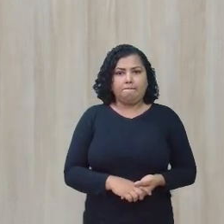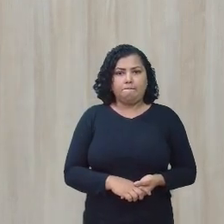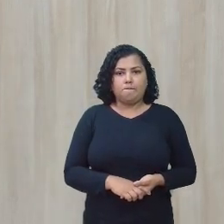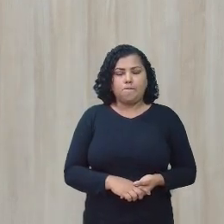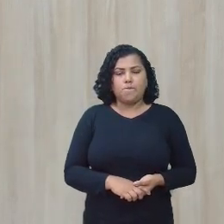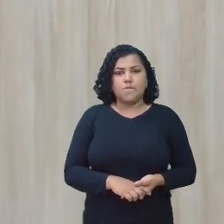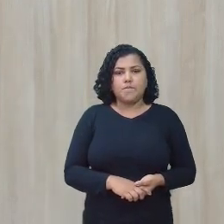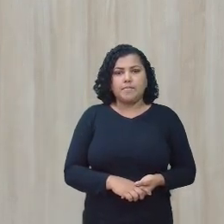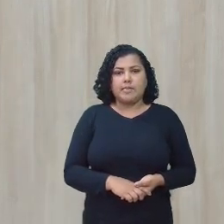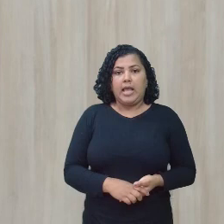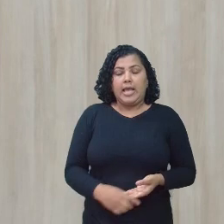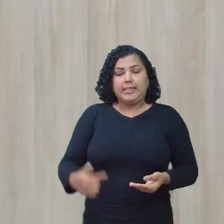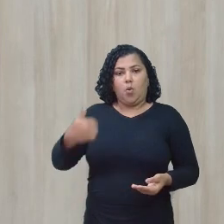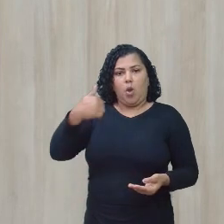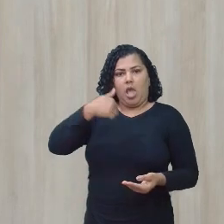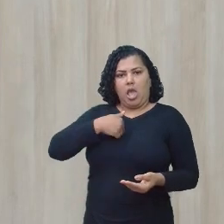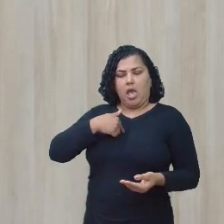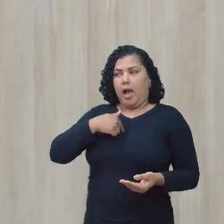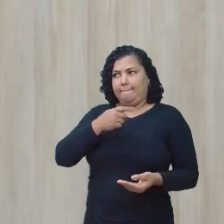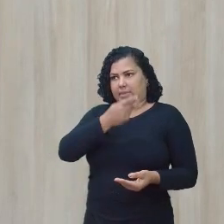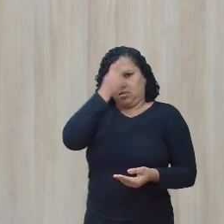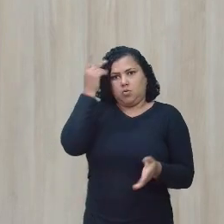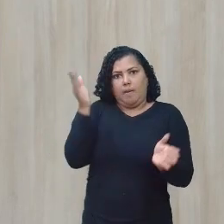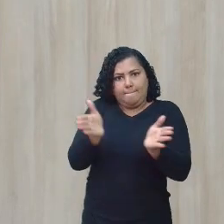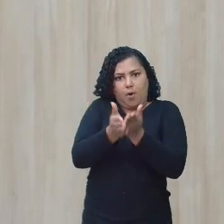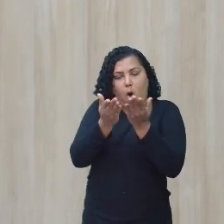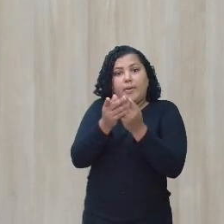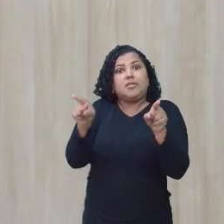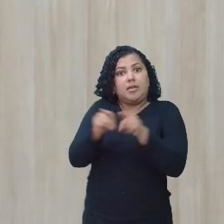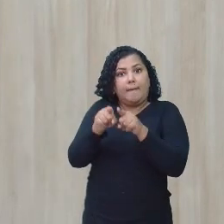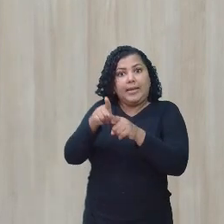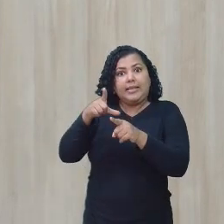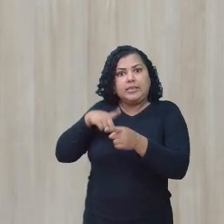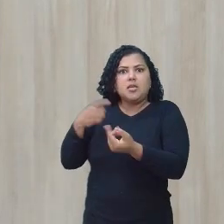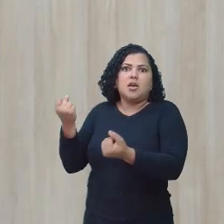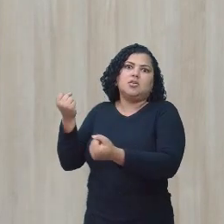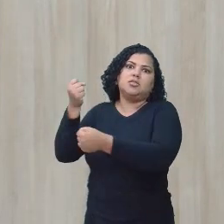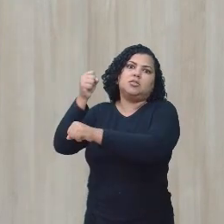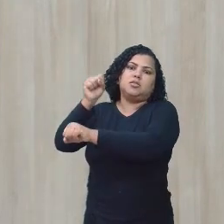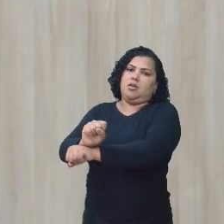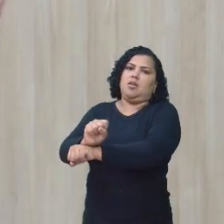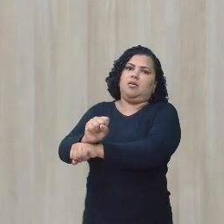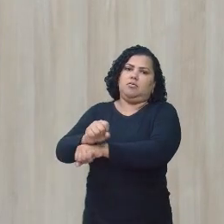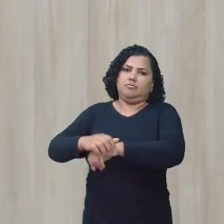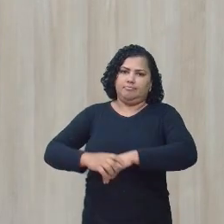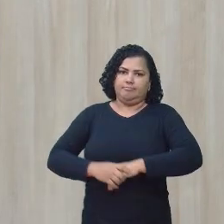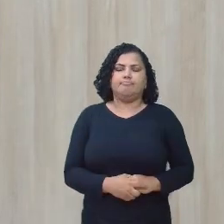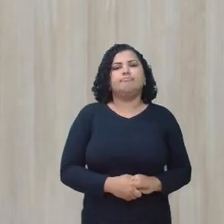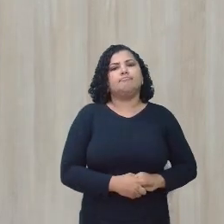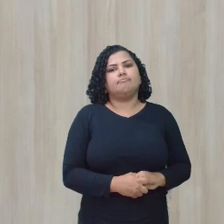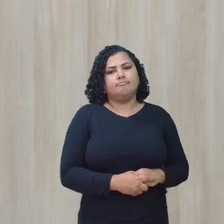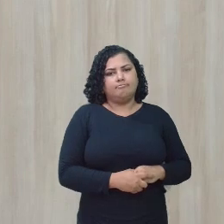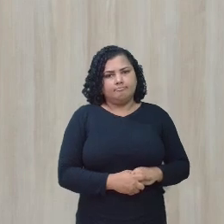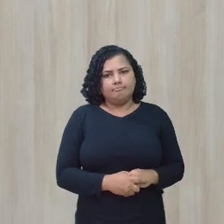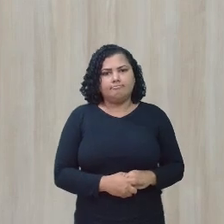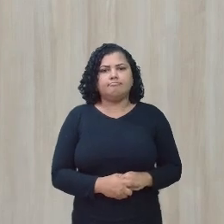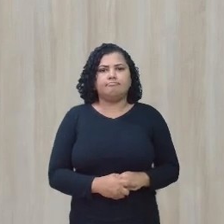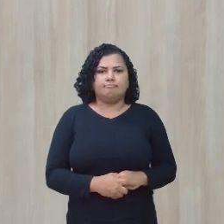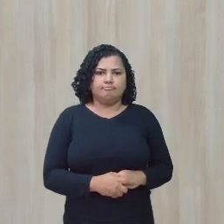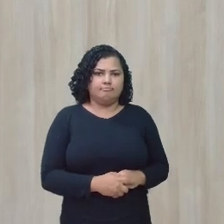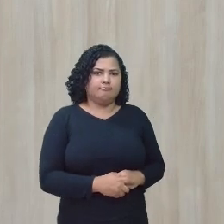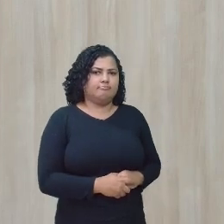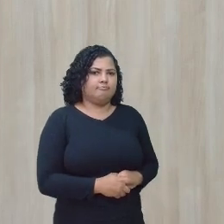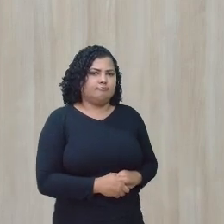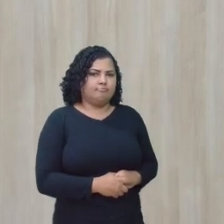trabalhavam, né, passando necessidade. Só para vocês terem uma ideia. Então, era uma forma do sujeito, né, se demonstrar como livre, era ter uma